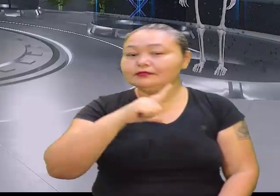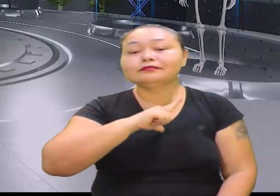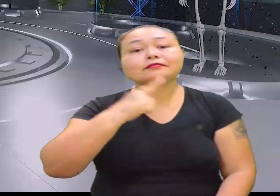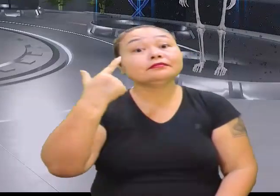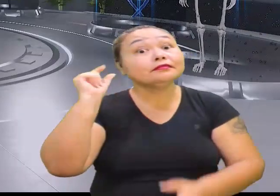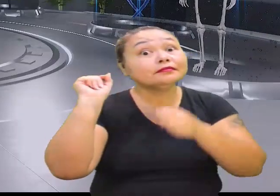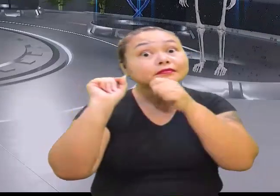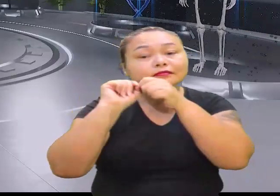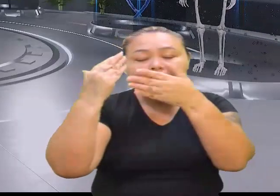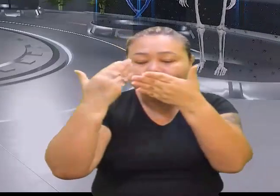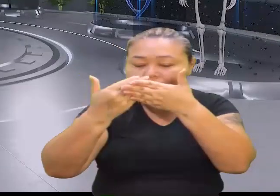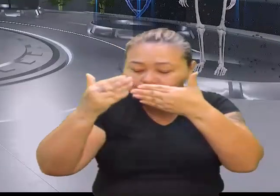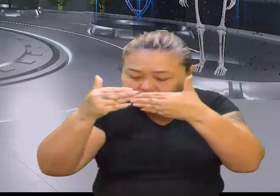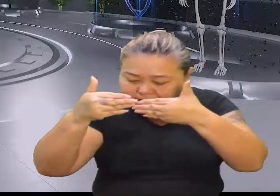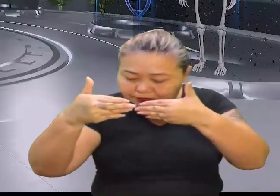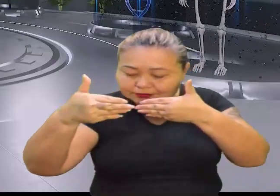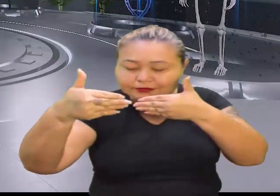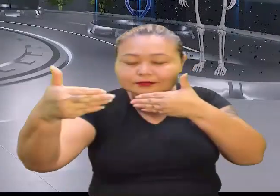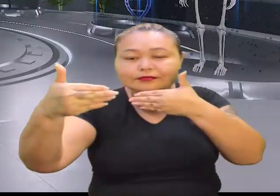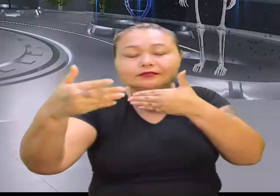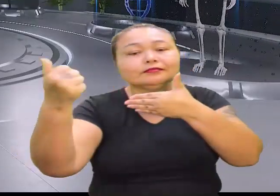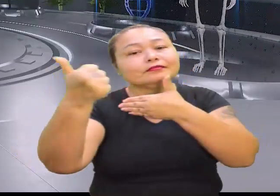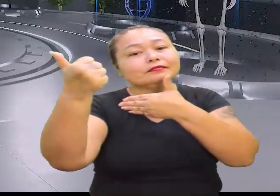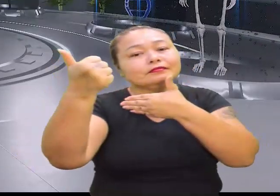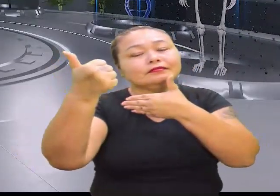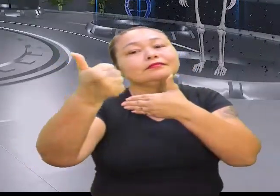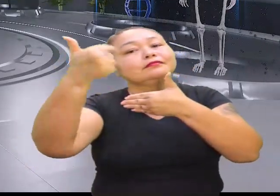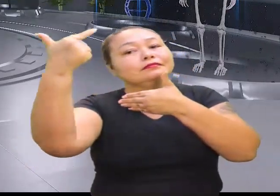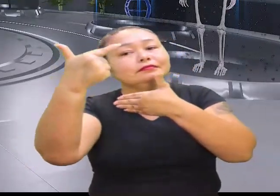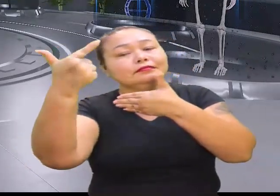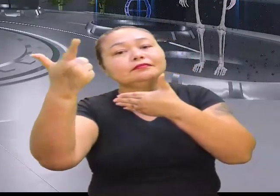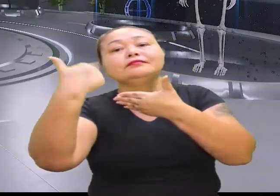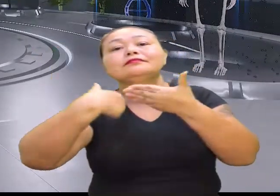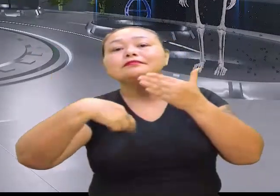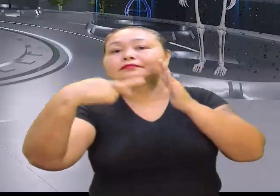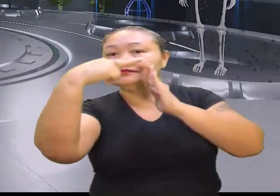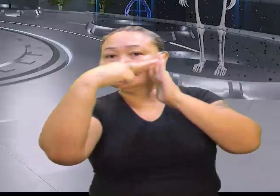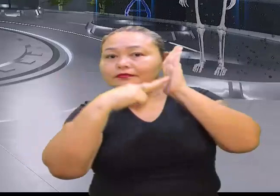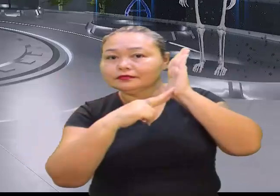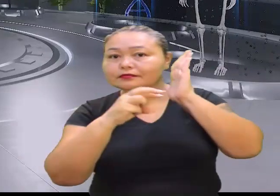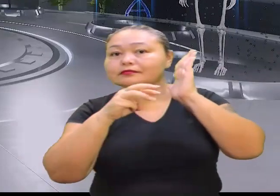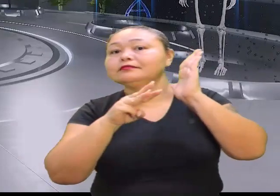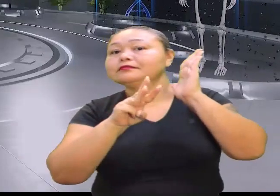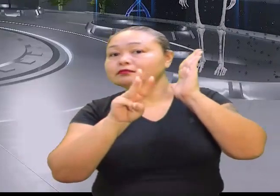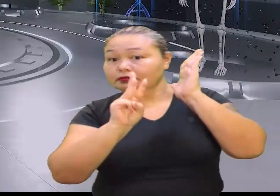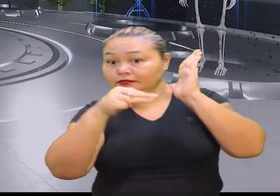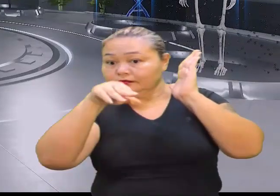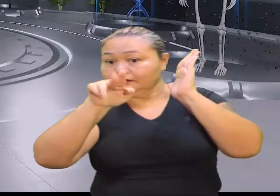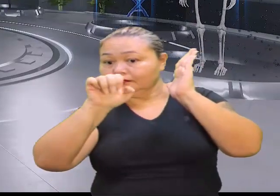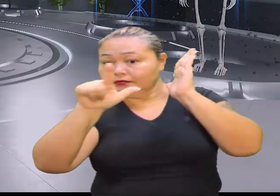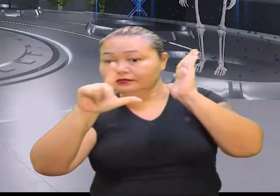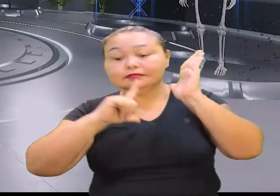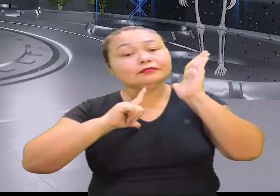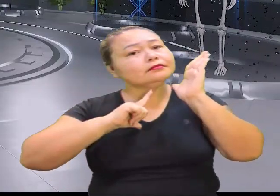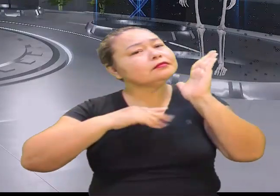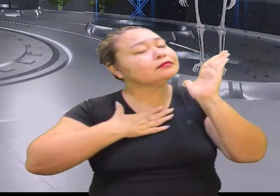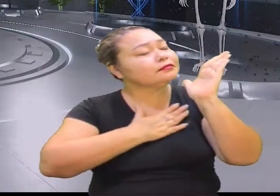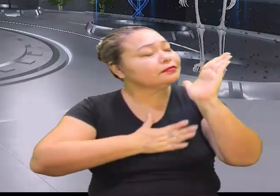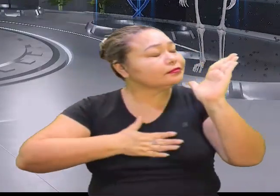aula introdutória sobre a primeira e a segunda lei de Mendel. Ó, satisfação termos aqui,